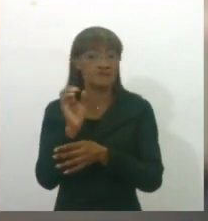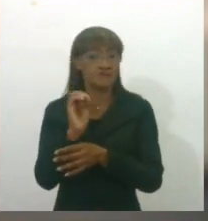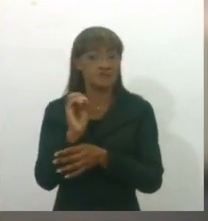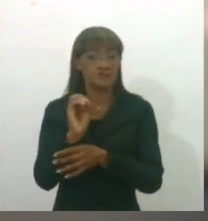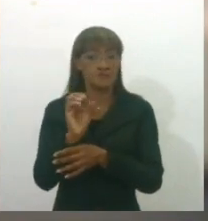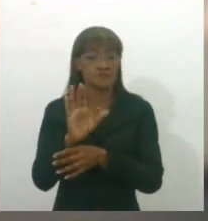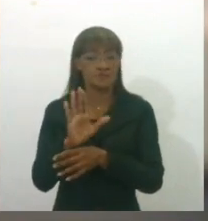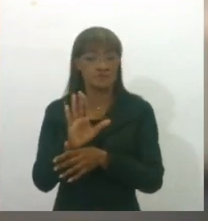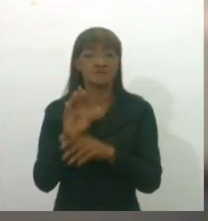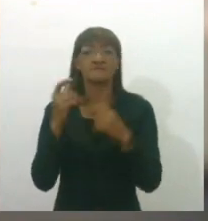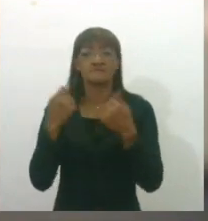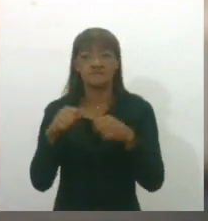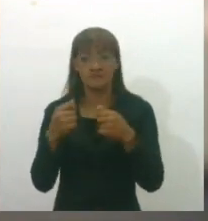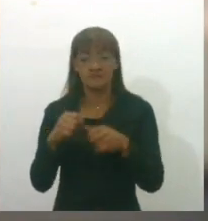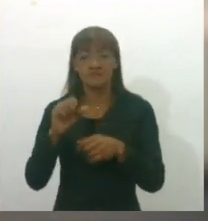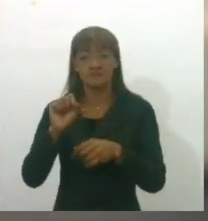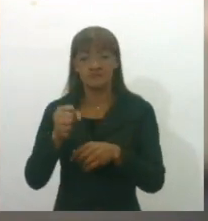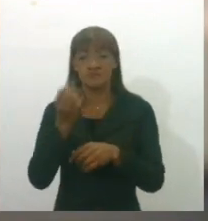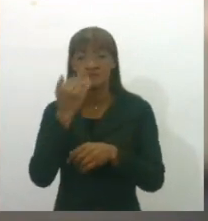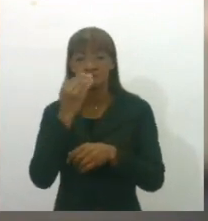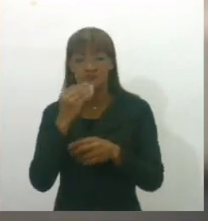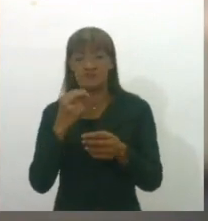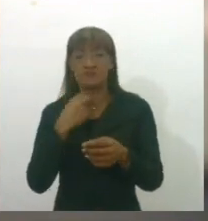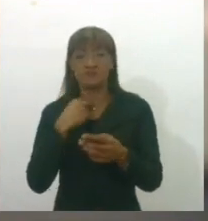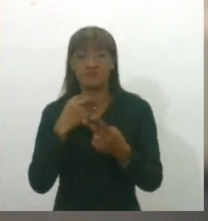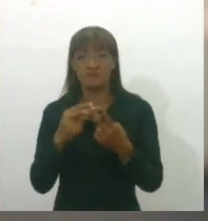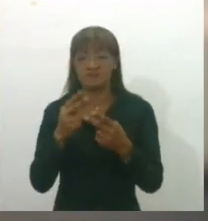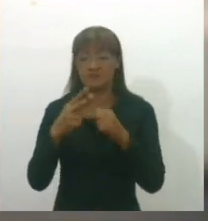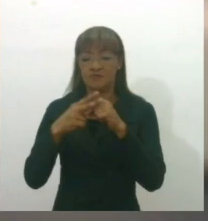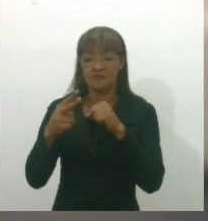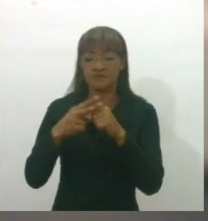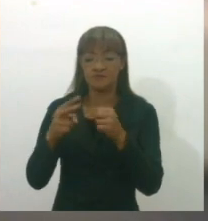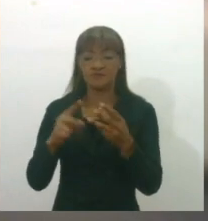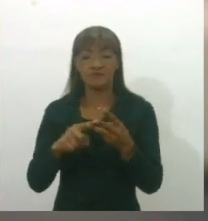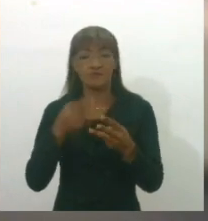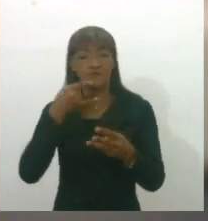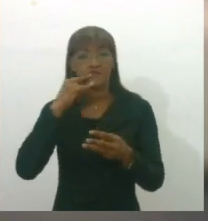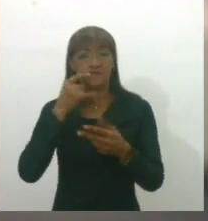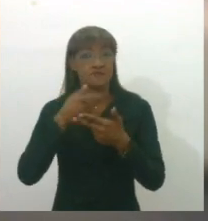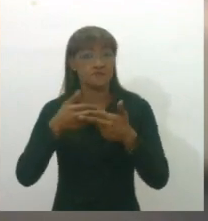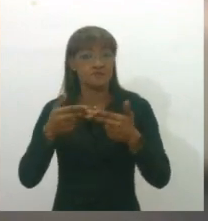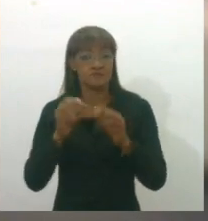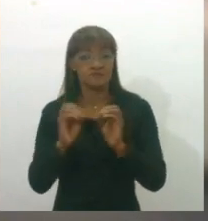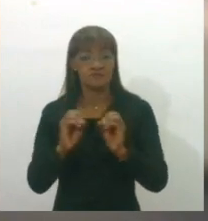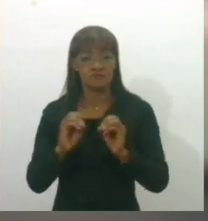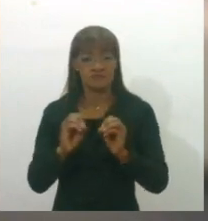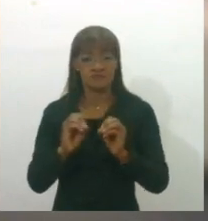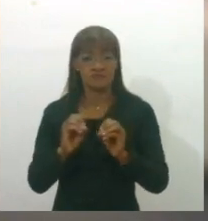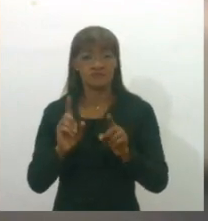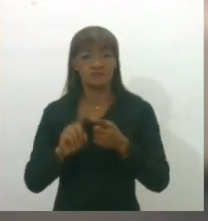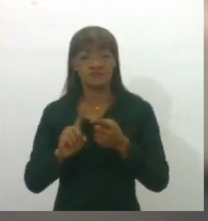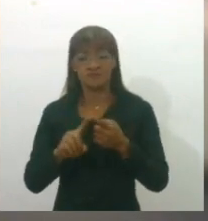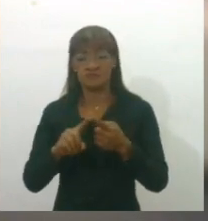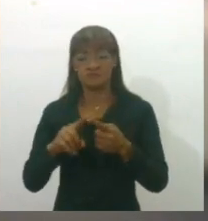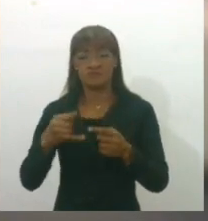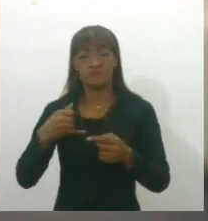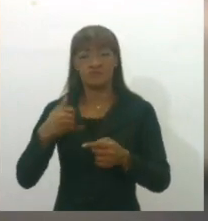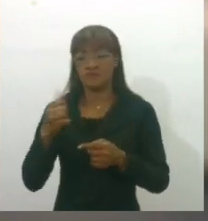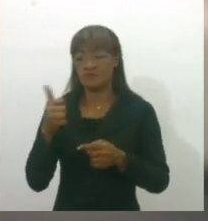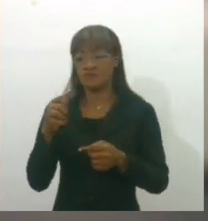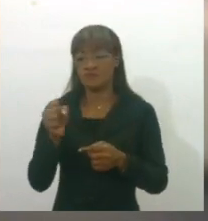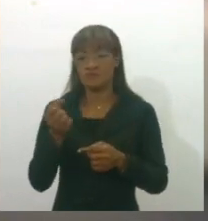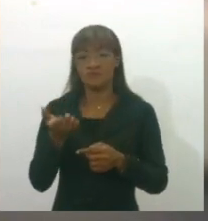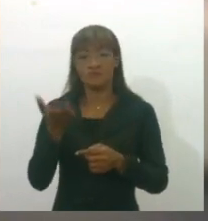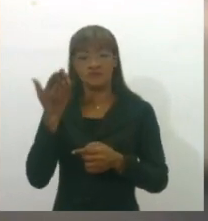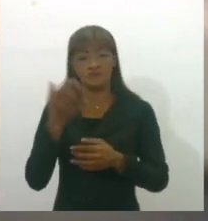ter fumado, não ter ingerido bebida alcoólica, enfim, e claro, ser maior de 18 anos e abaixo de 60, 65 anos de